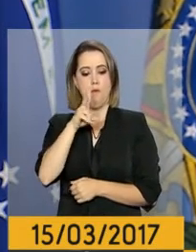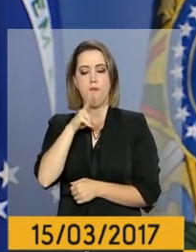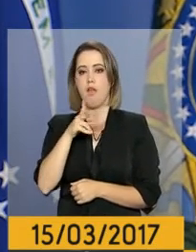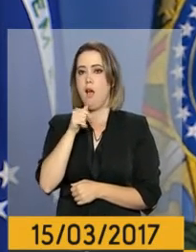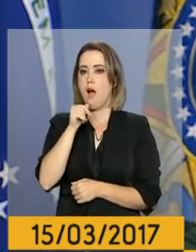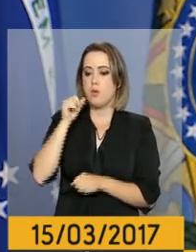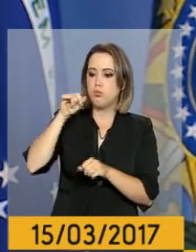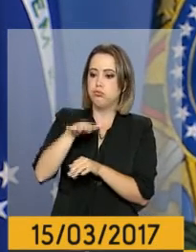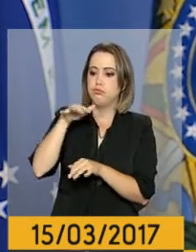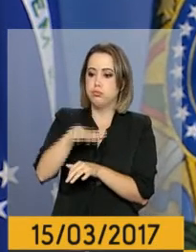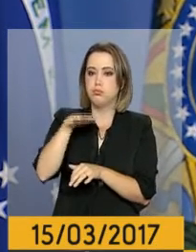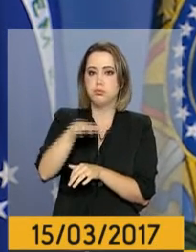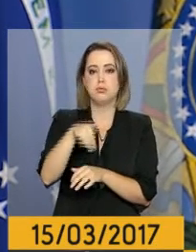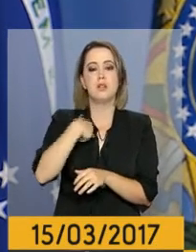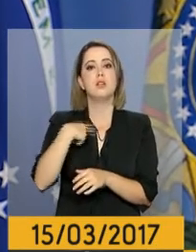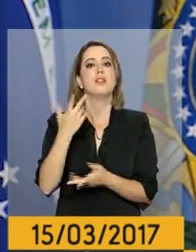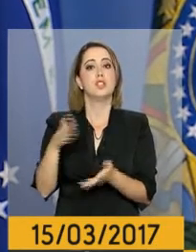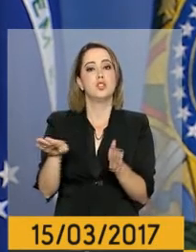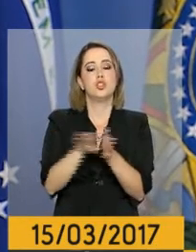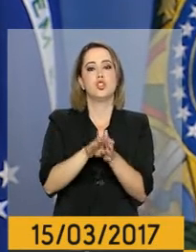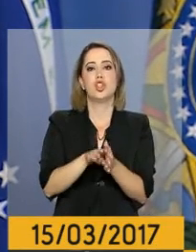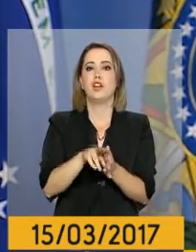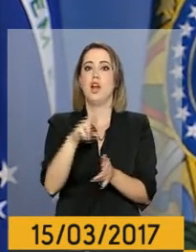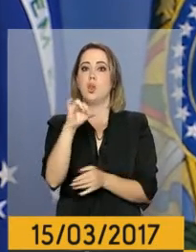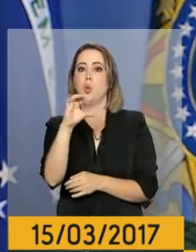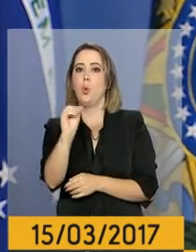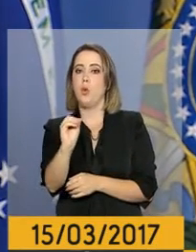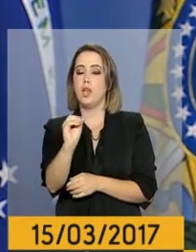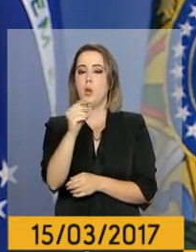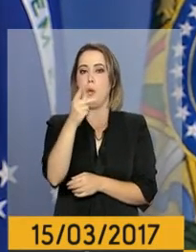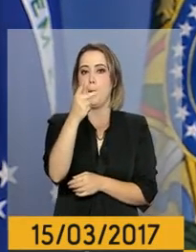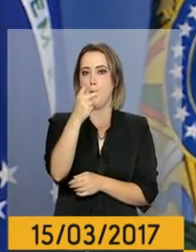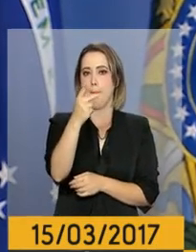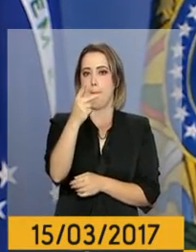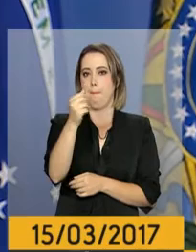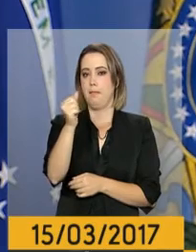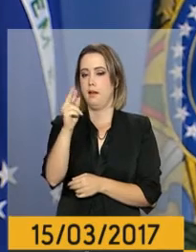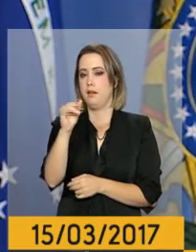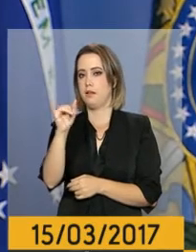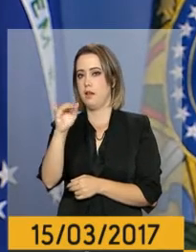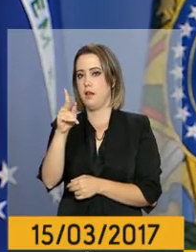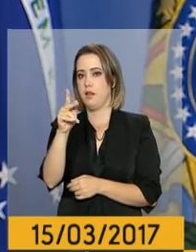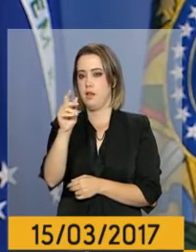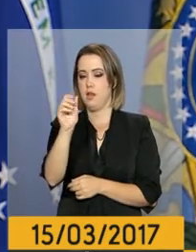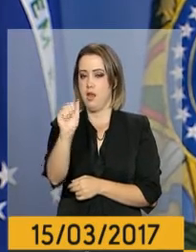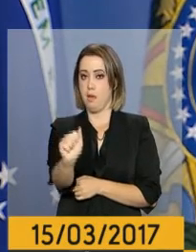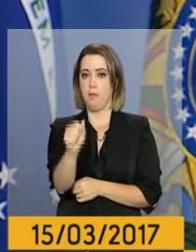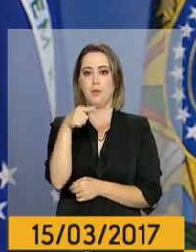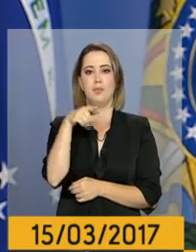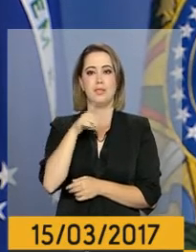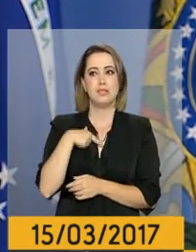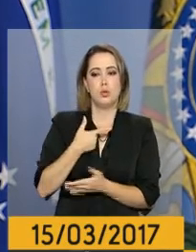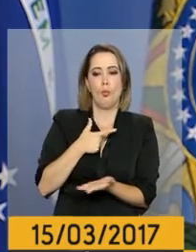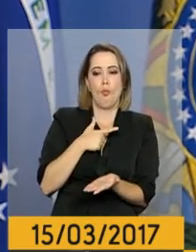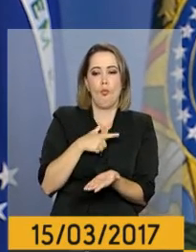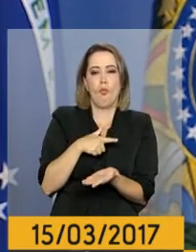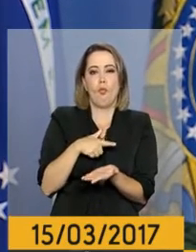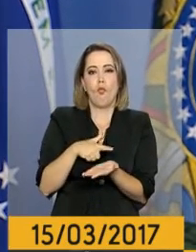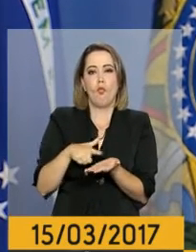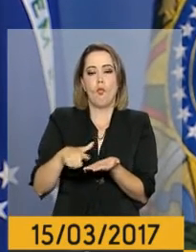paraíba que já estava em face da cerca de mais cinco anos praticamente eliminado uma coisa